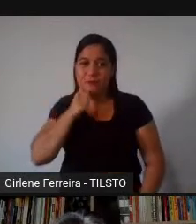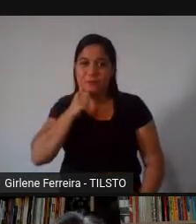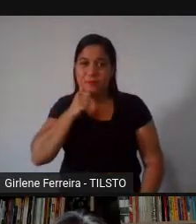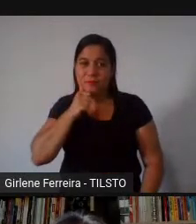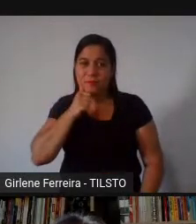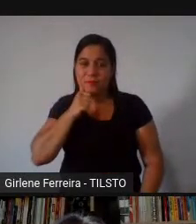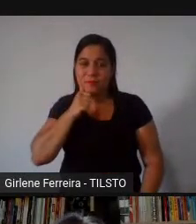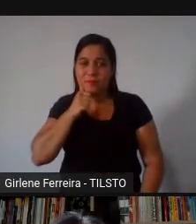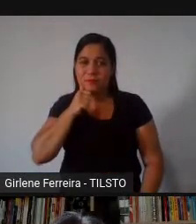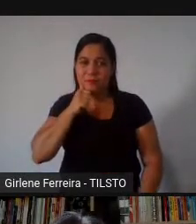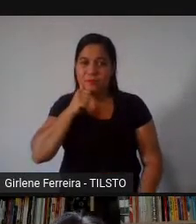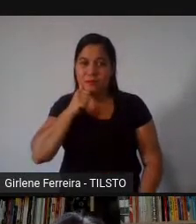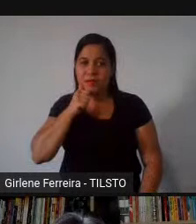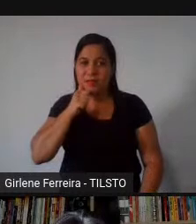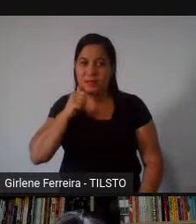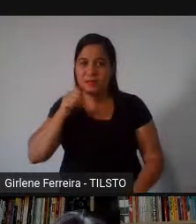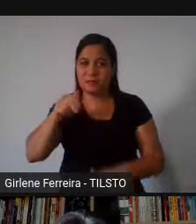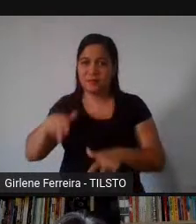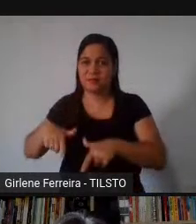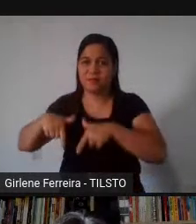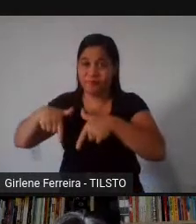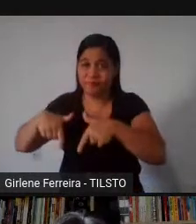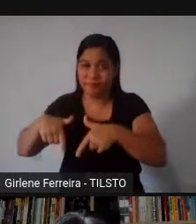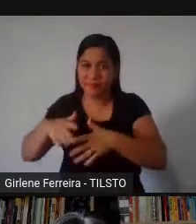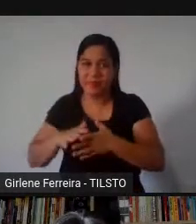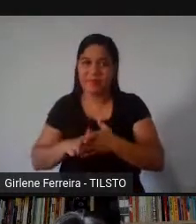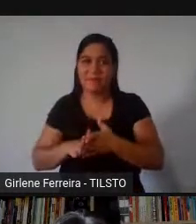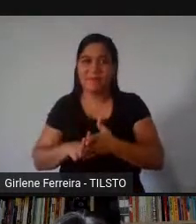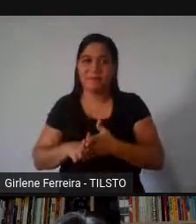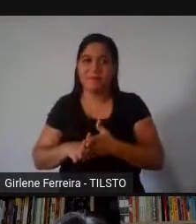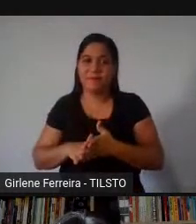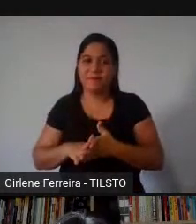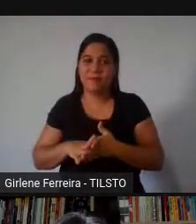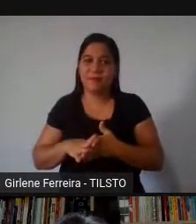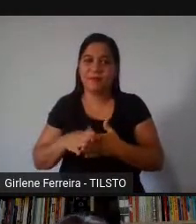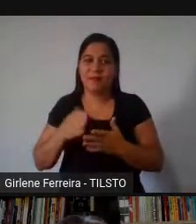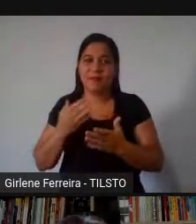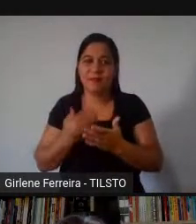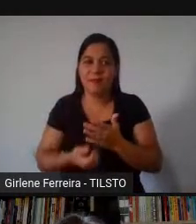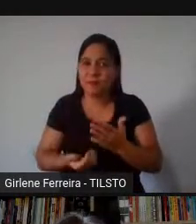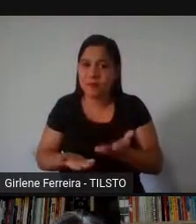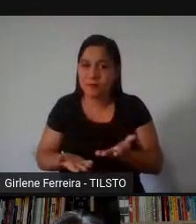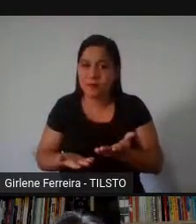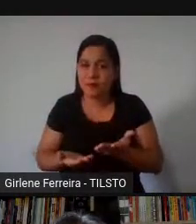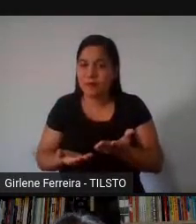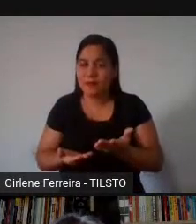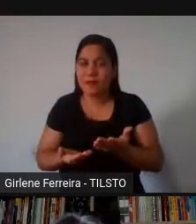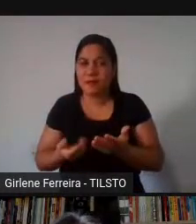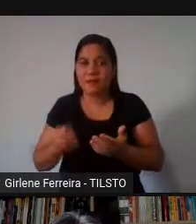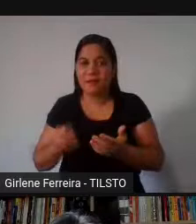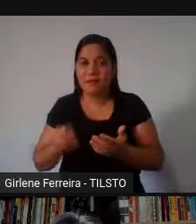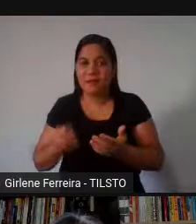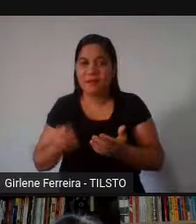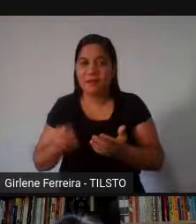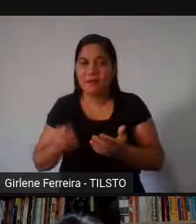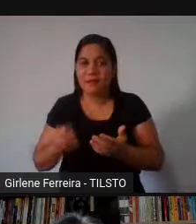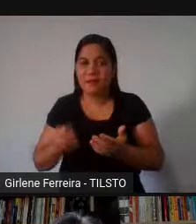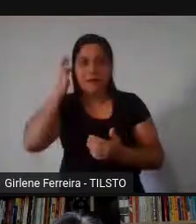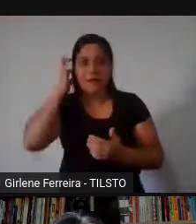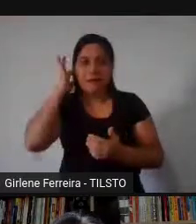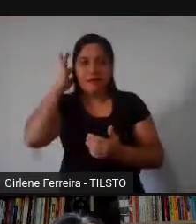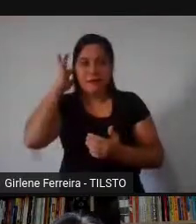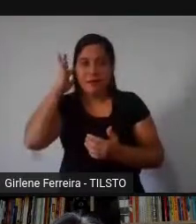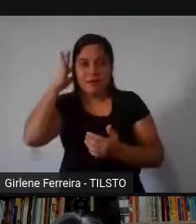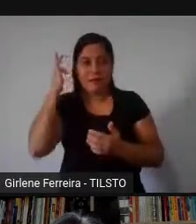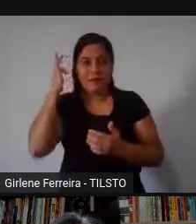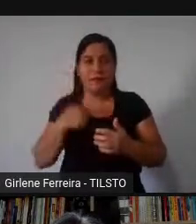Então, até para mim, isso demorou para cair a ficha de que isso não era realidade em todos os lugares, né? Então, o fato da minha família nunca